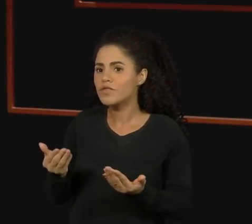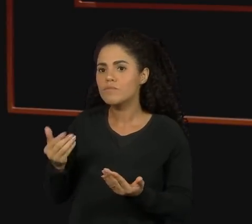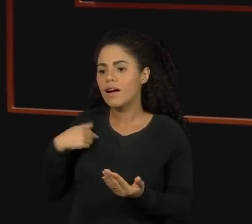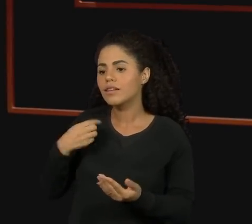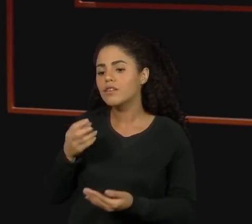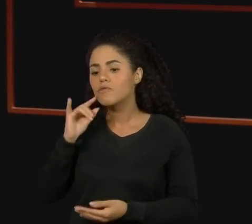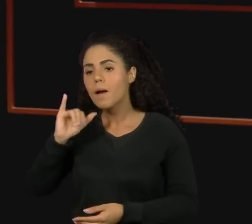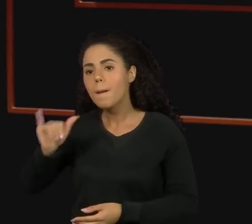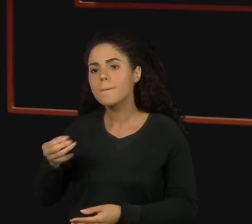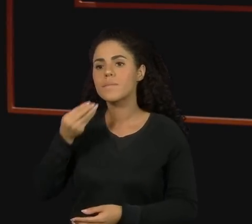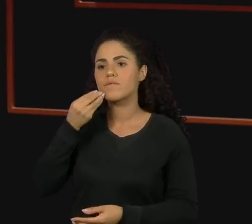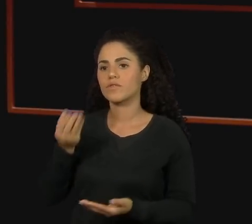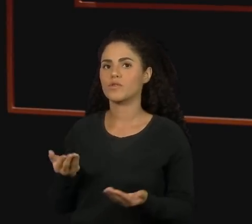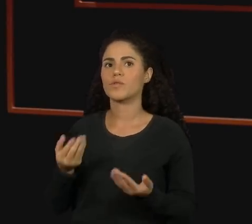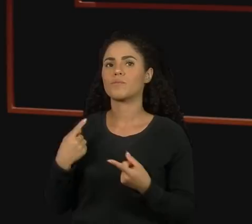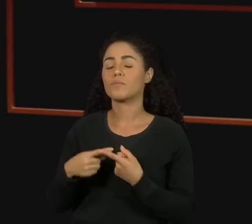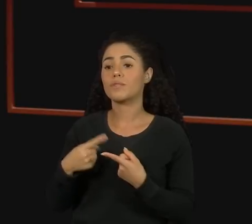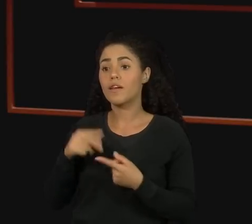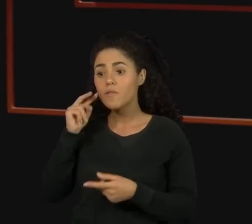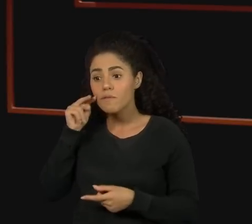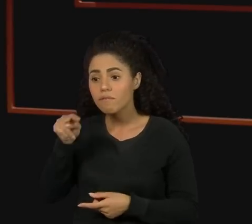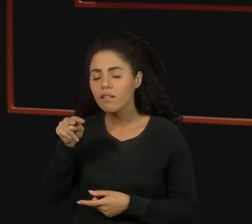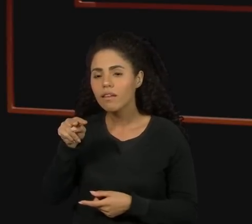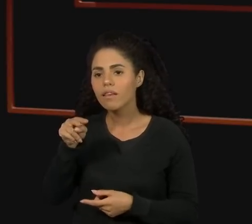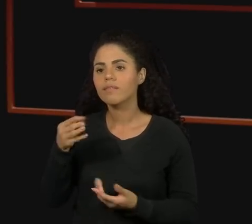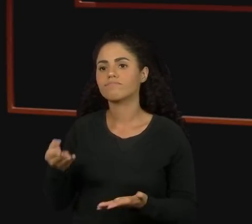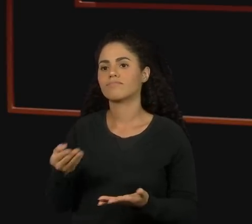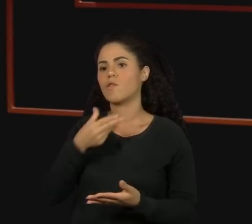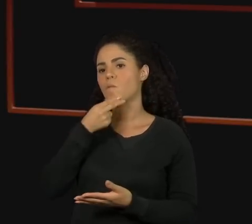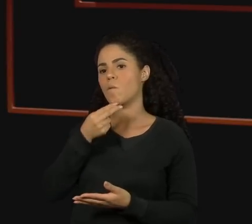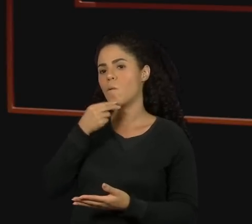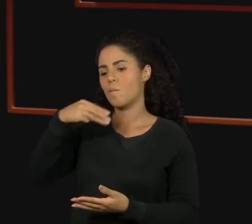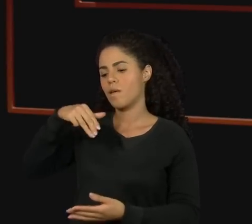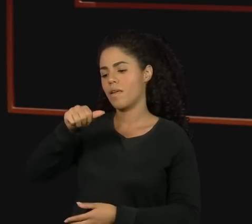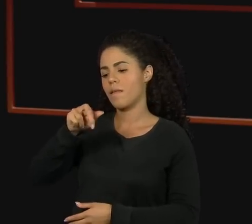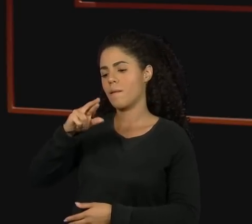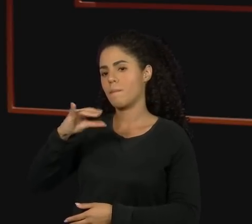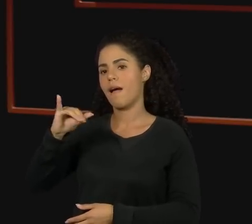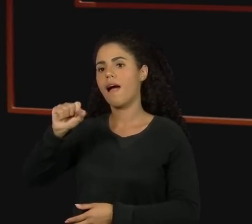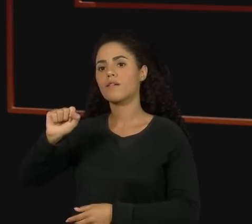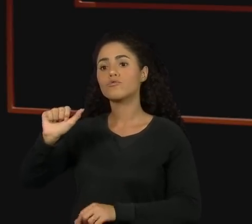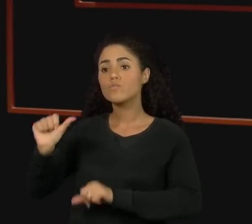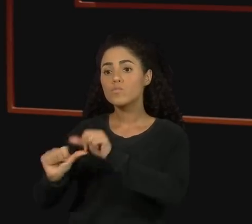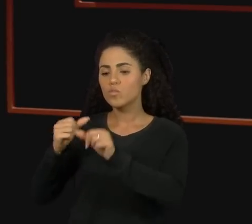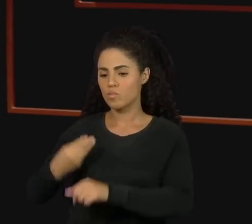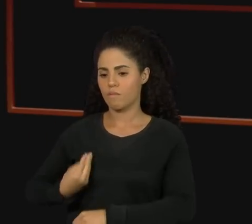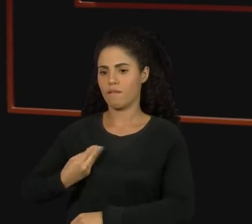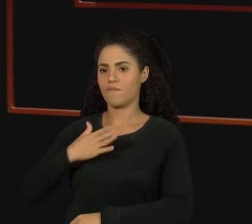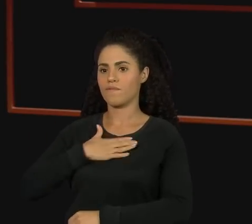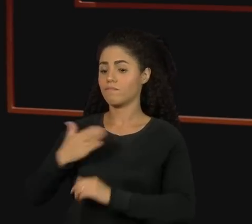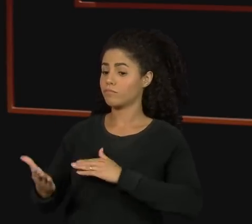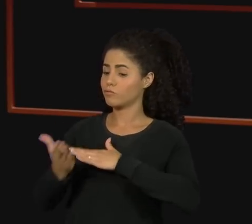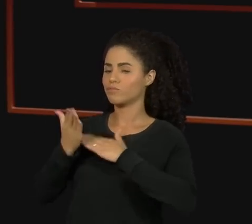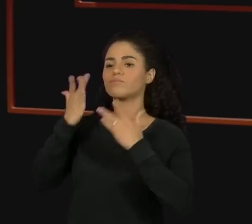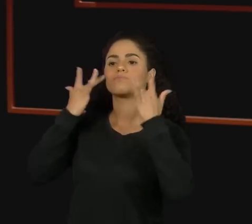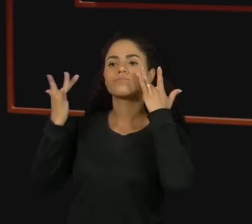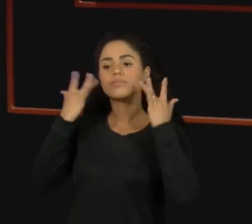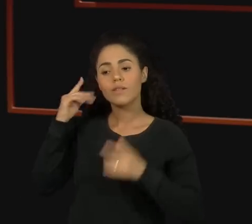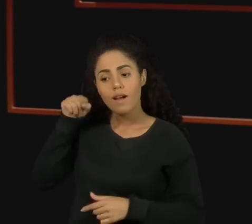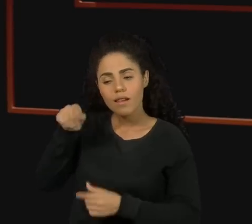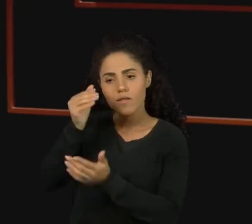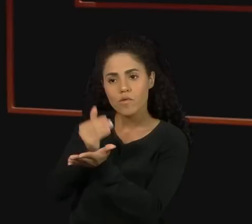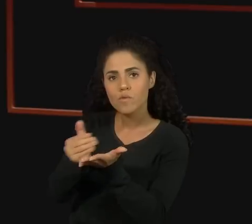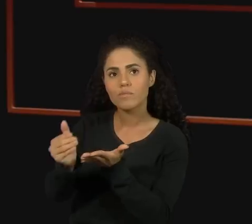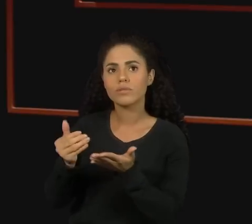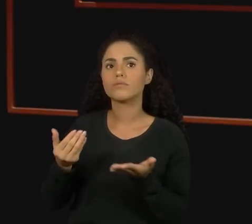que eu não tenho adjetivo, na verdade, porque o Marcos foi o cara o homem que mudou o meu destino no teatro. Ali, desse início, de